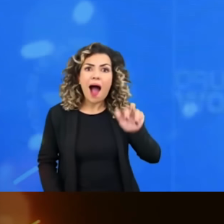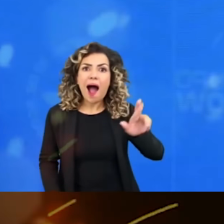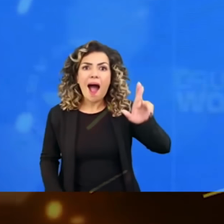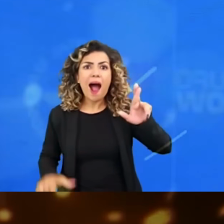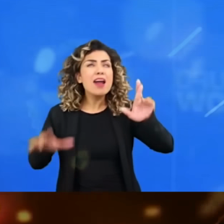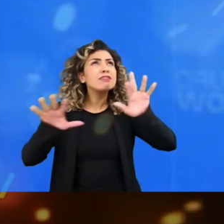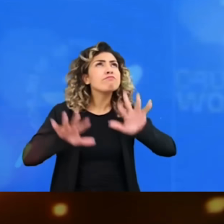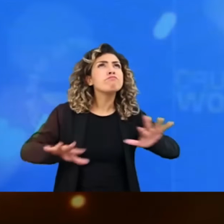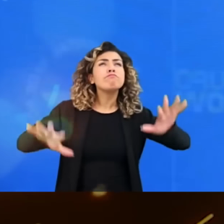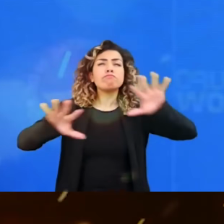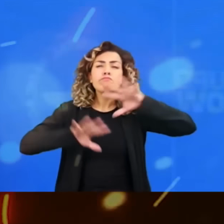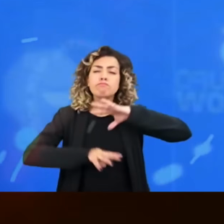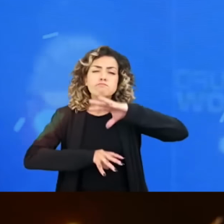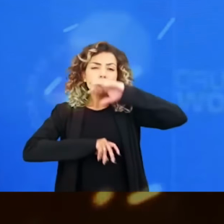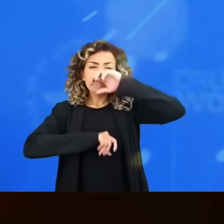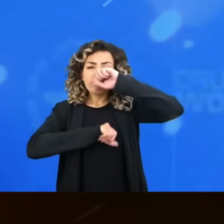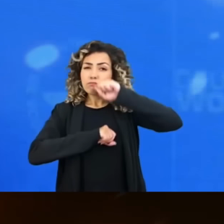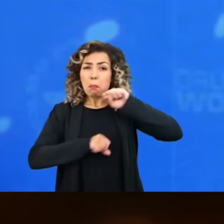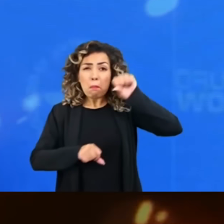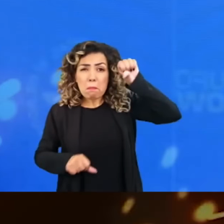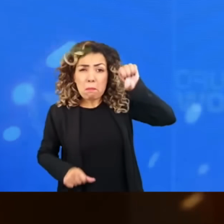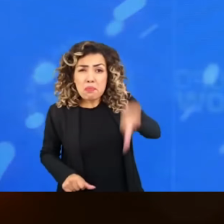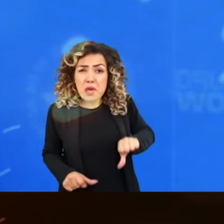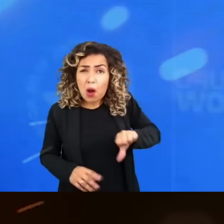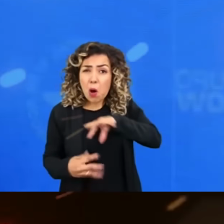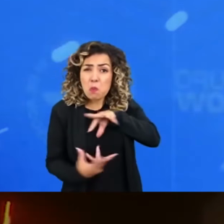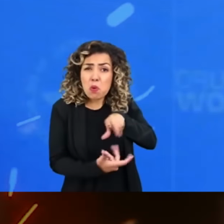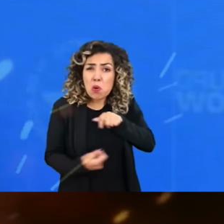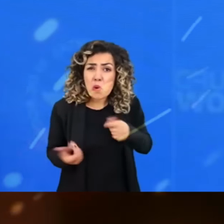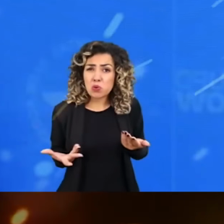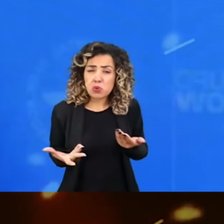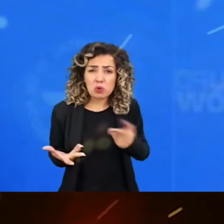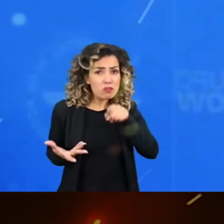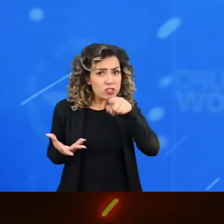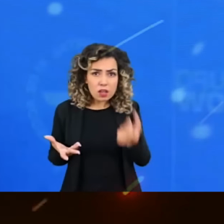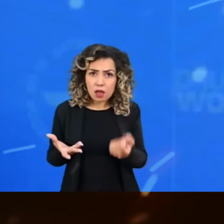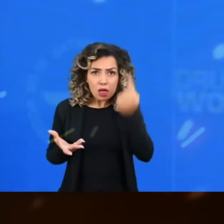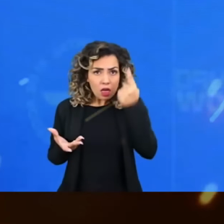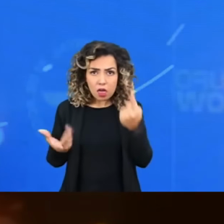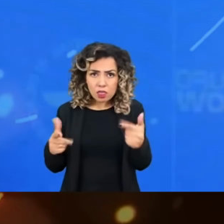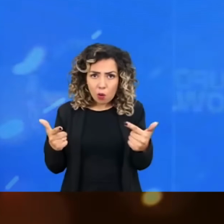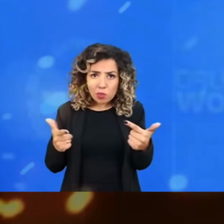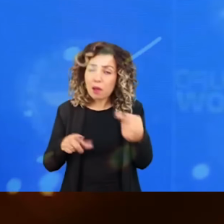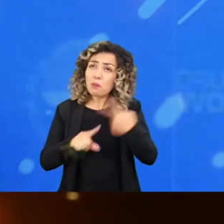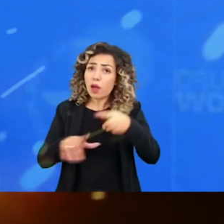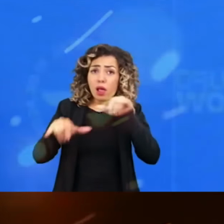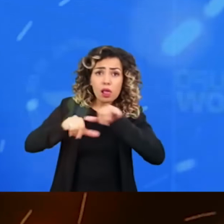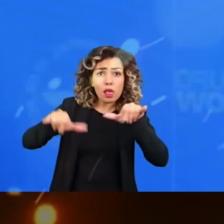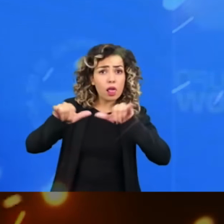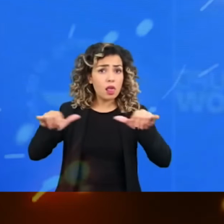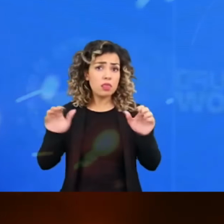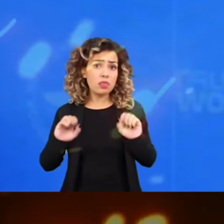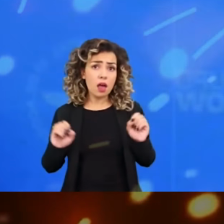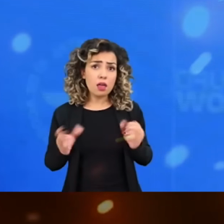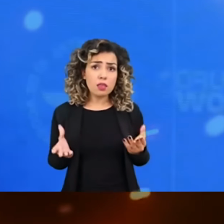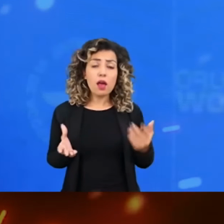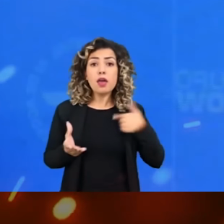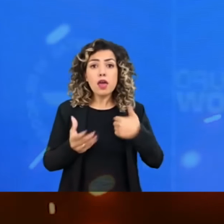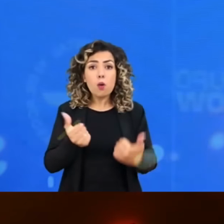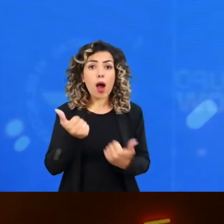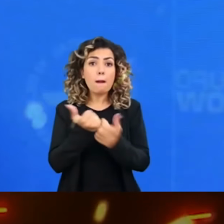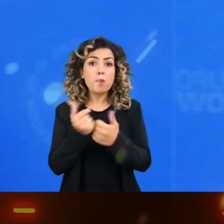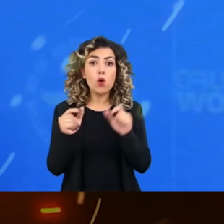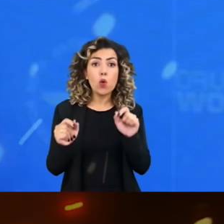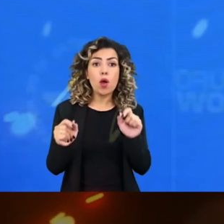verdade é que se você não fica indignado ninguém é porque ninguém tá noticiando que eu defendo é a liberdade não pode fazer o que fez